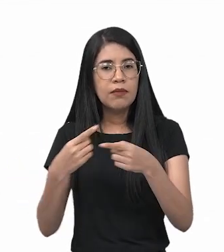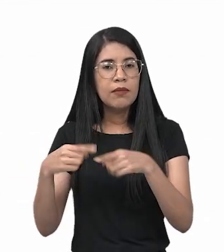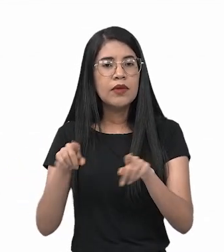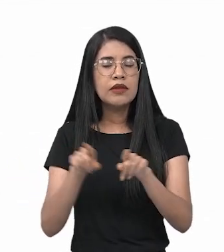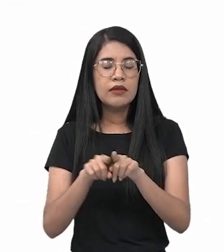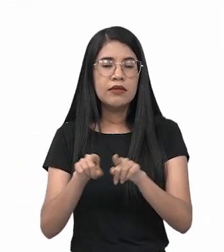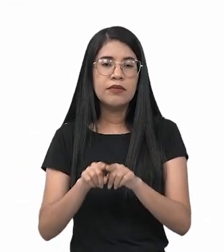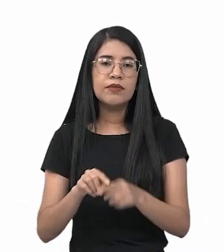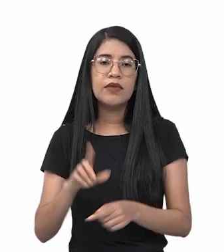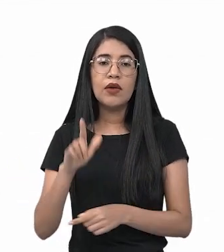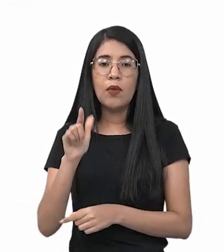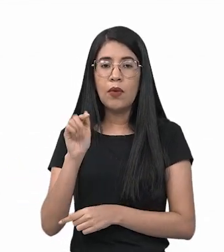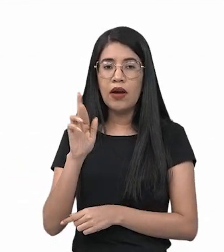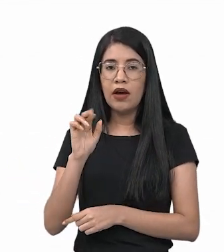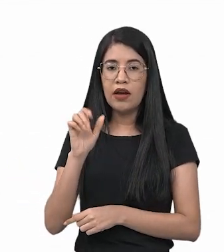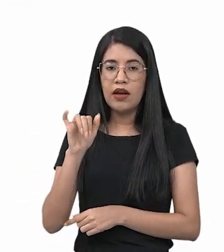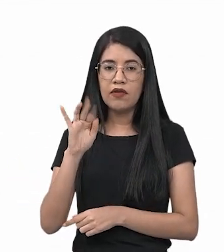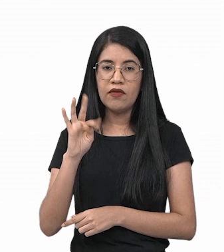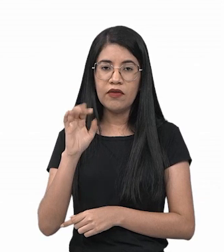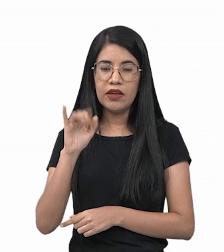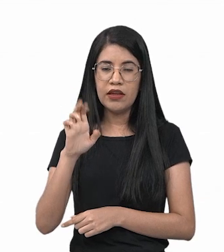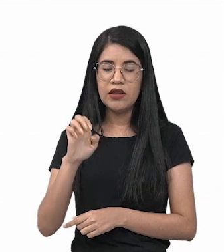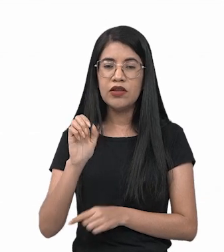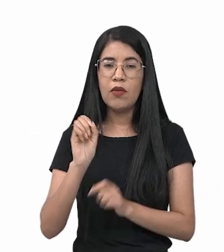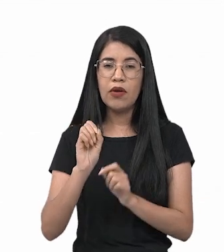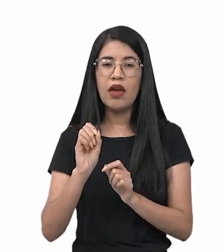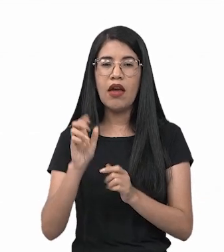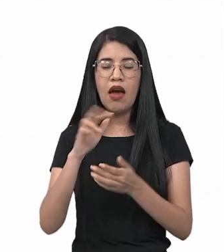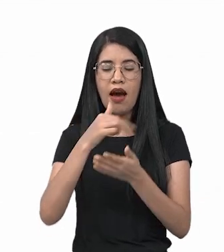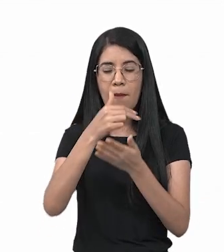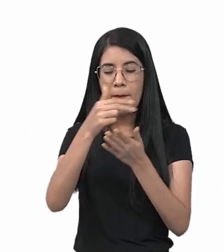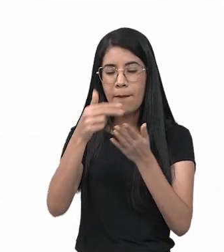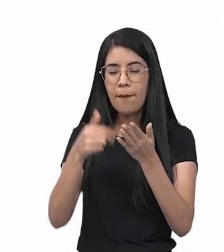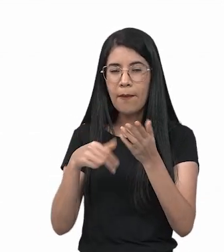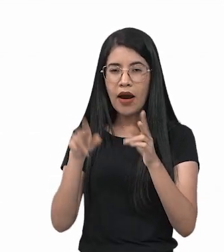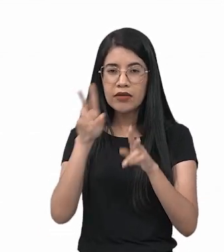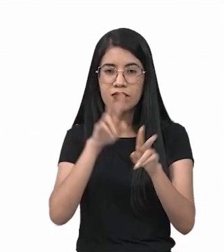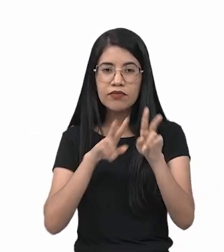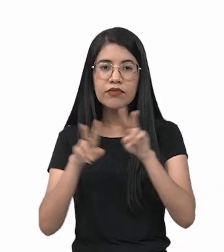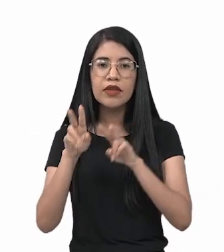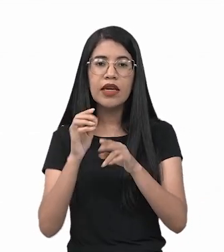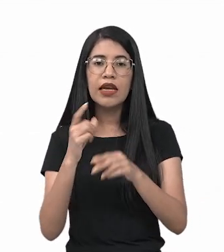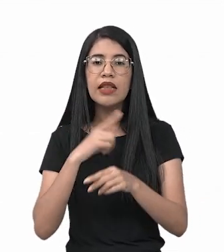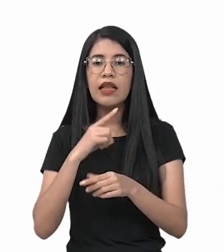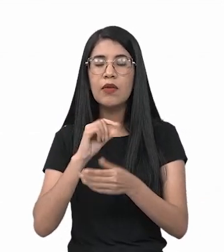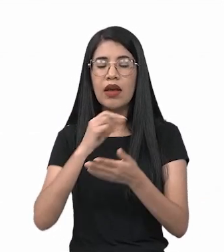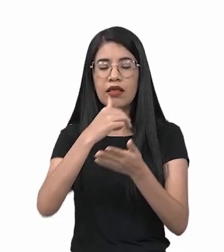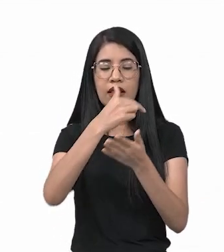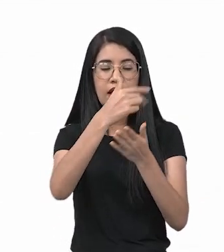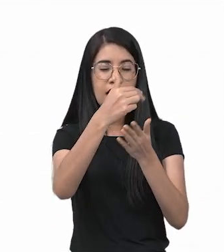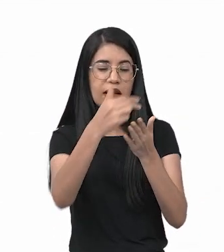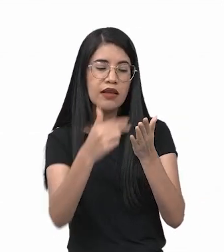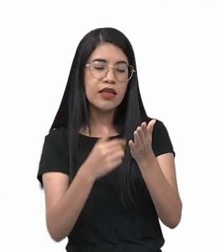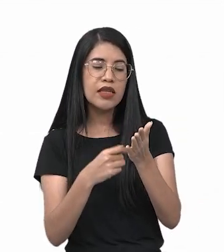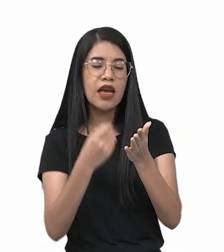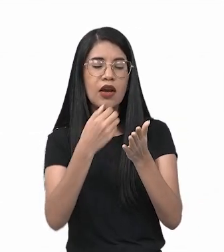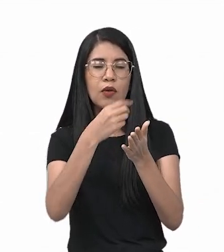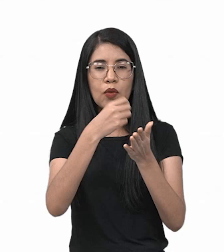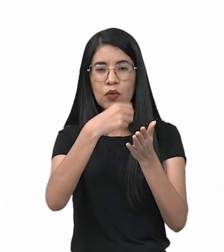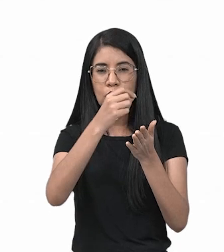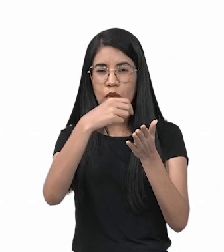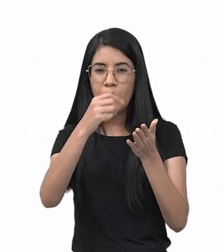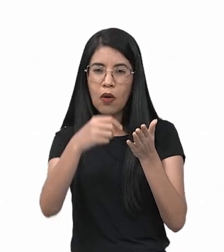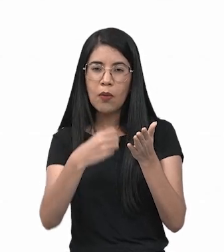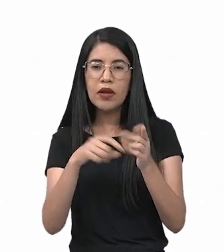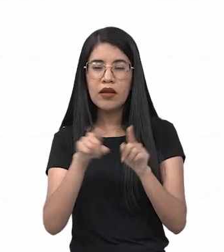O grafite é a forma de arte visual do hip hop, que consiste em desenhos e inscrições feitas com